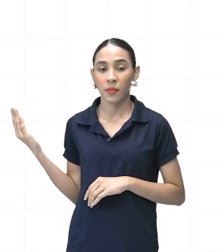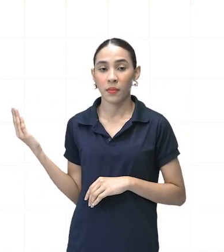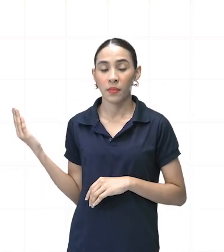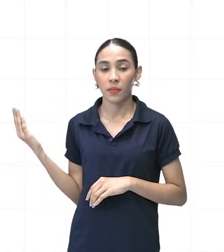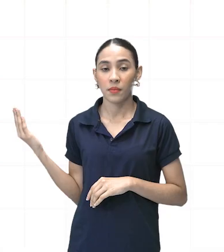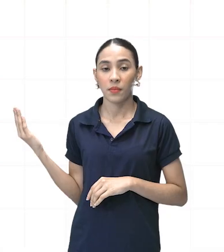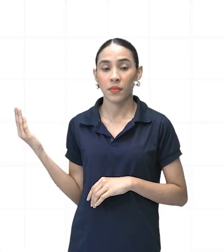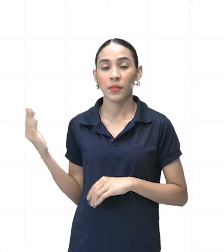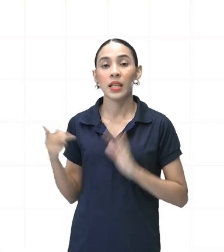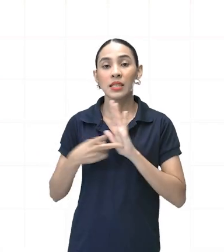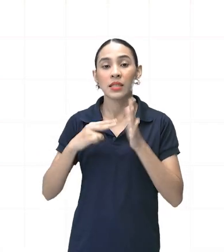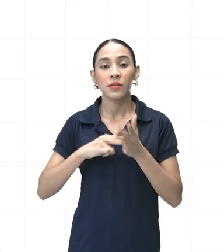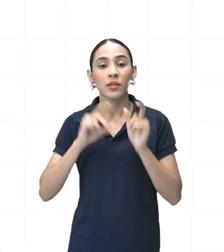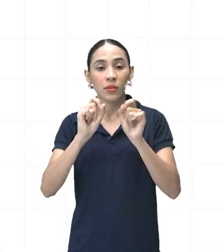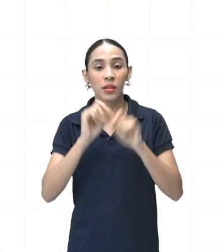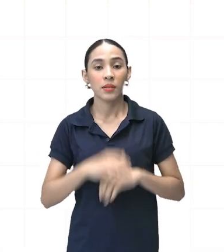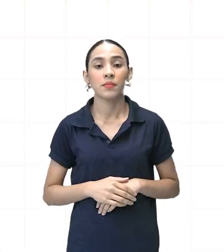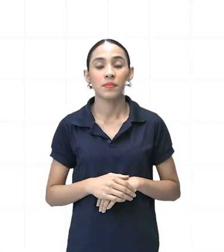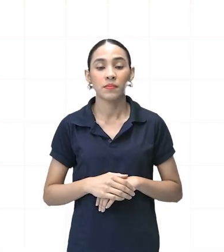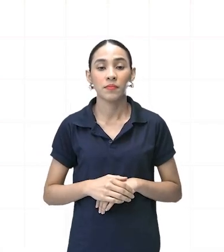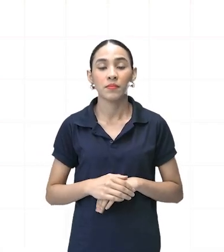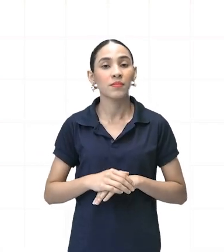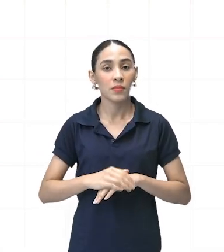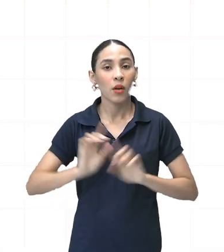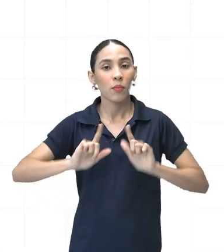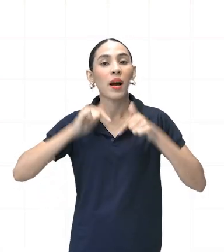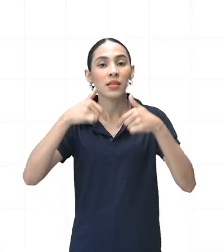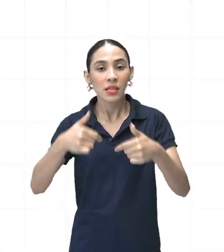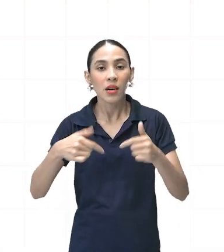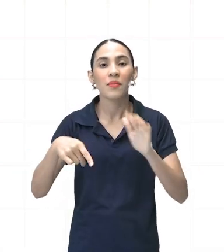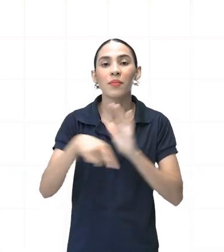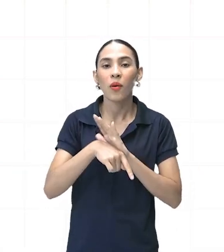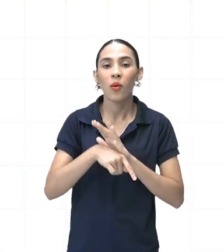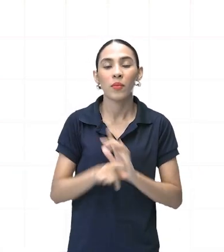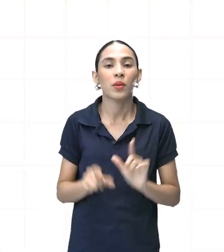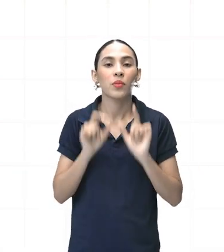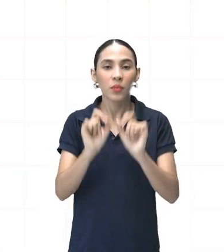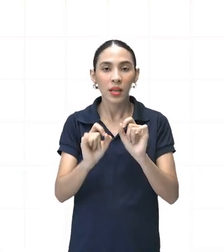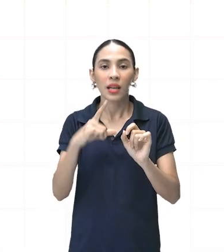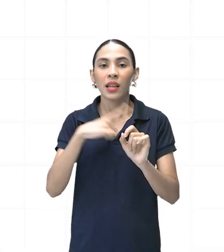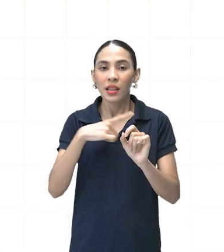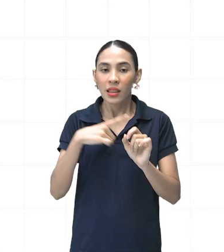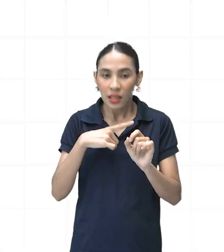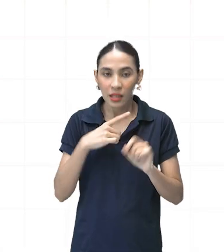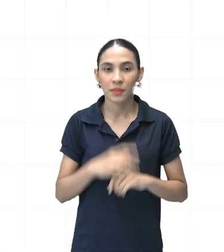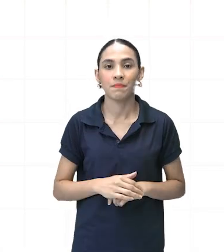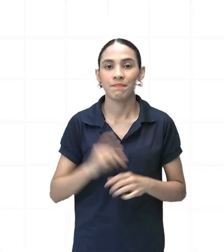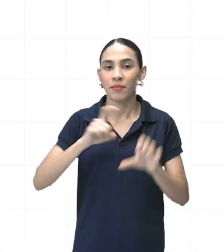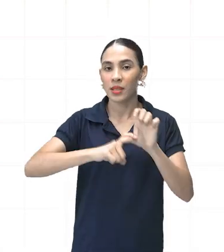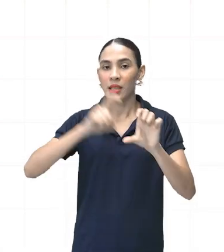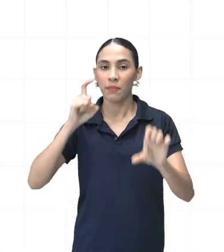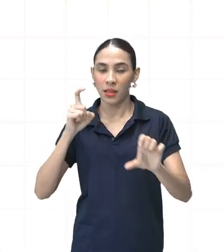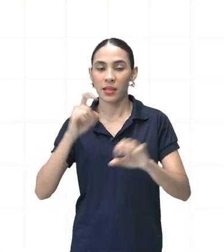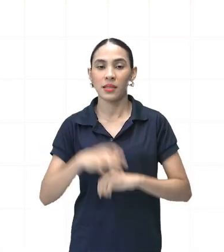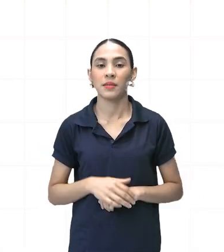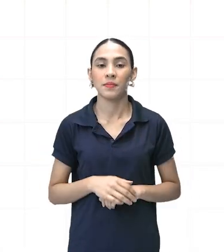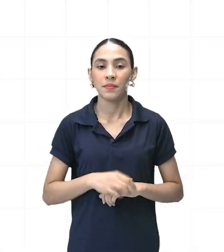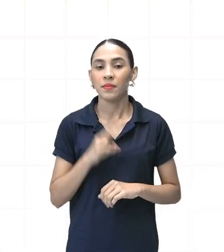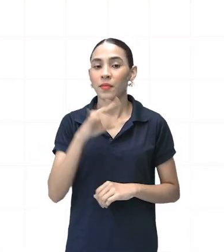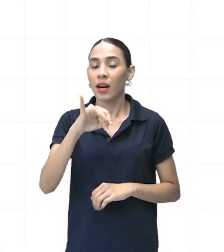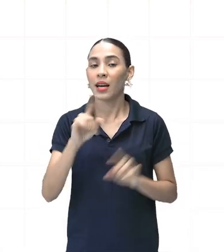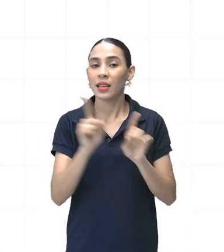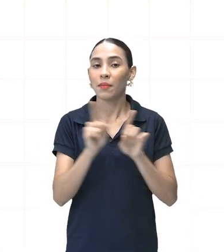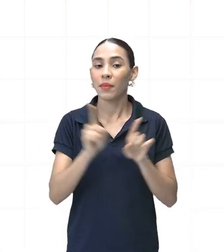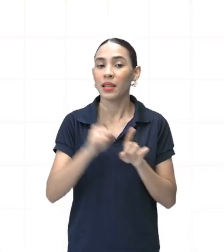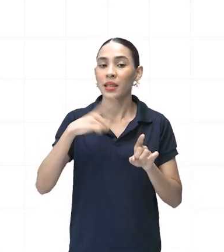Askatsuna, que vai significar, né, esse movimento aí de realmente ter a sua independência. Vai